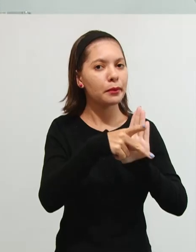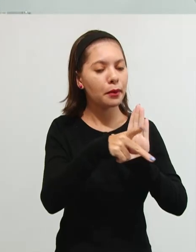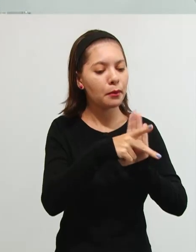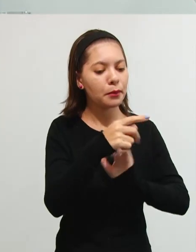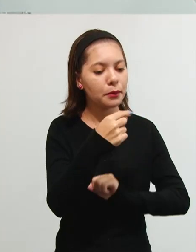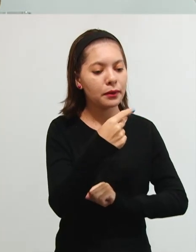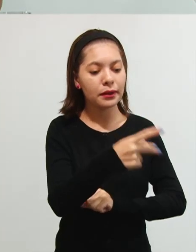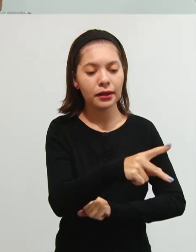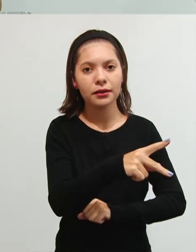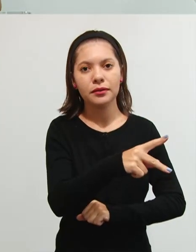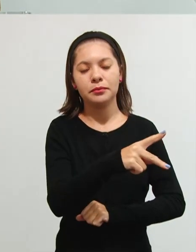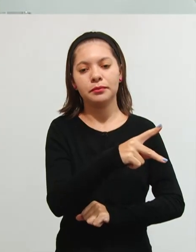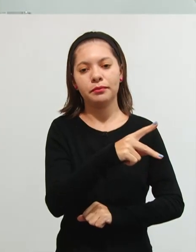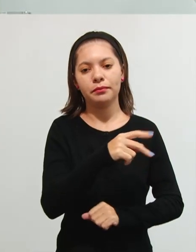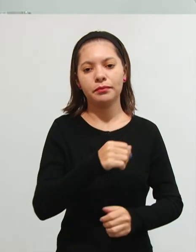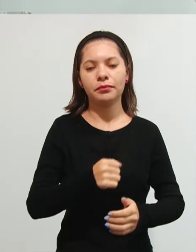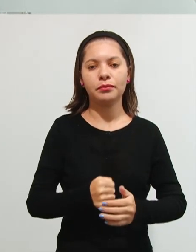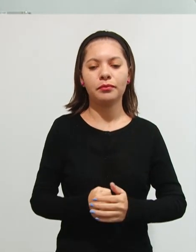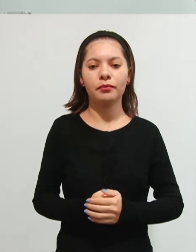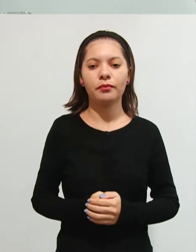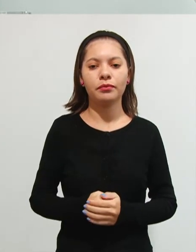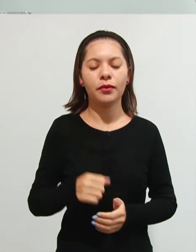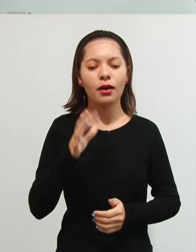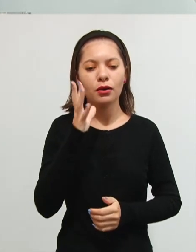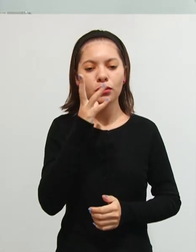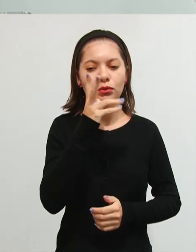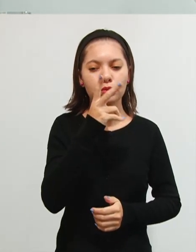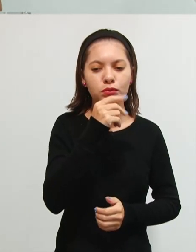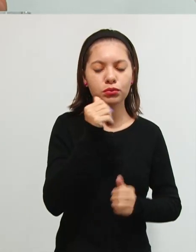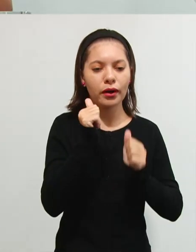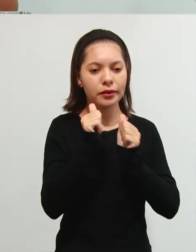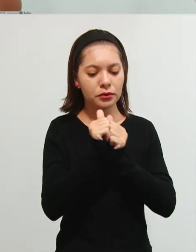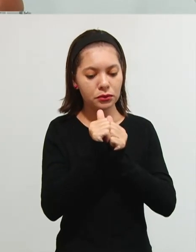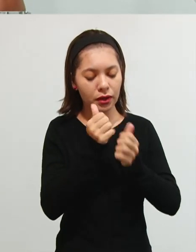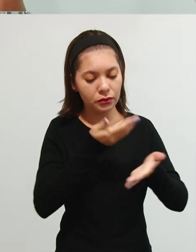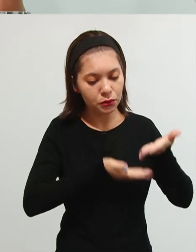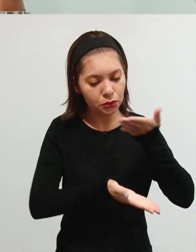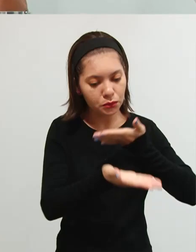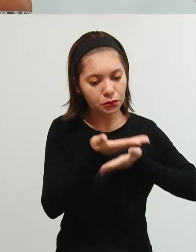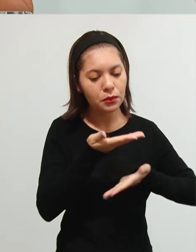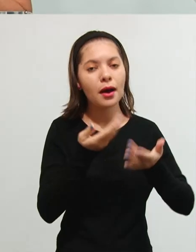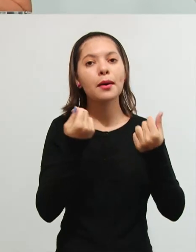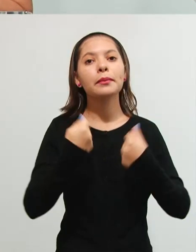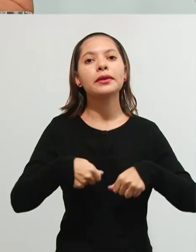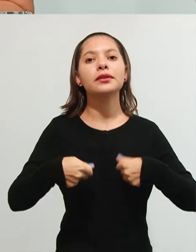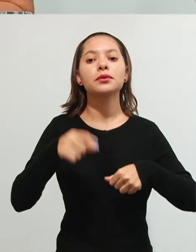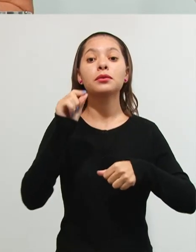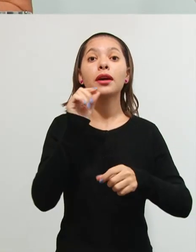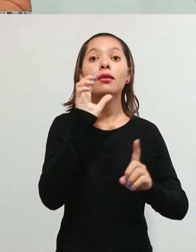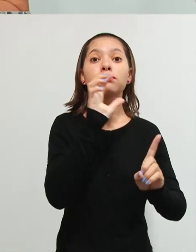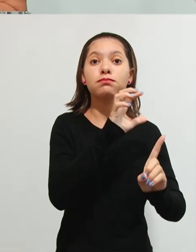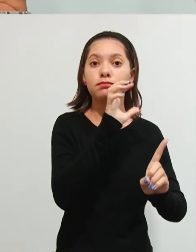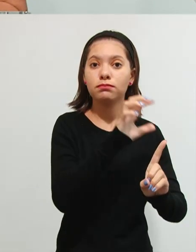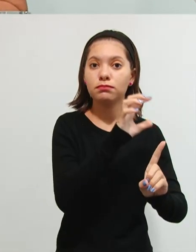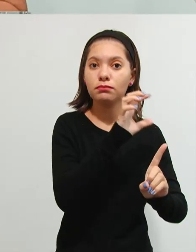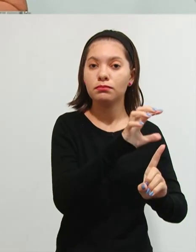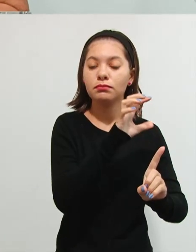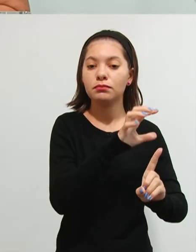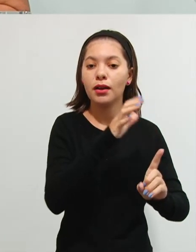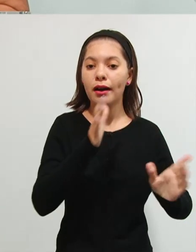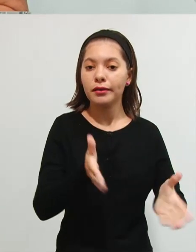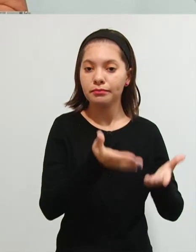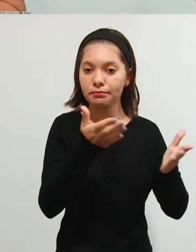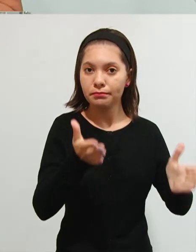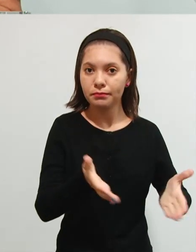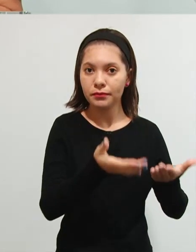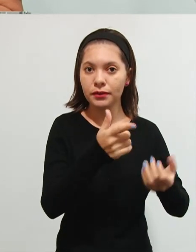para ele considerava assim o ritmo desse aluno. No entanto, ele precisava estimular para que os